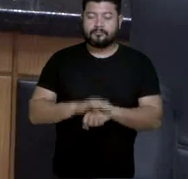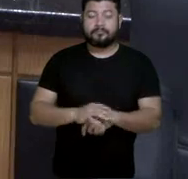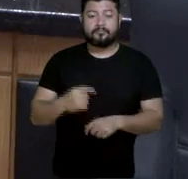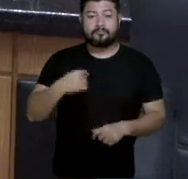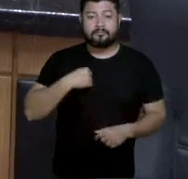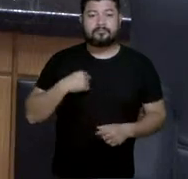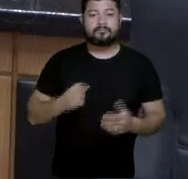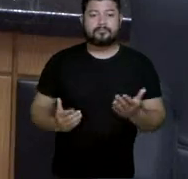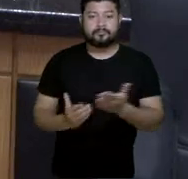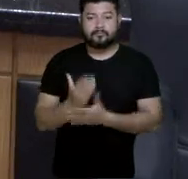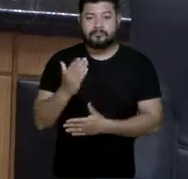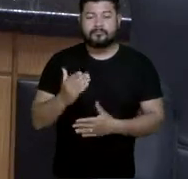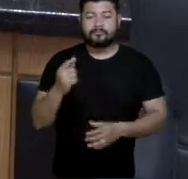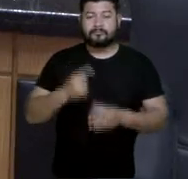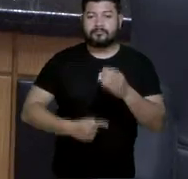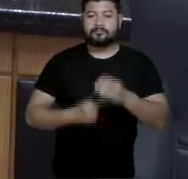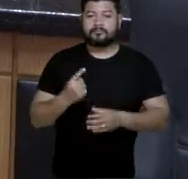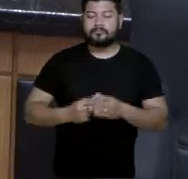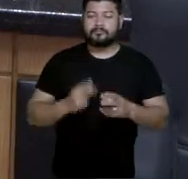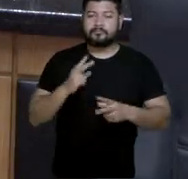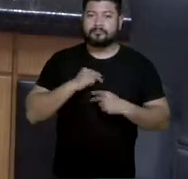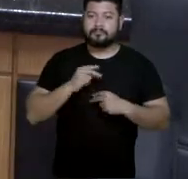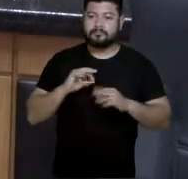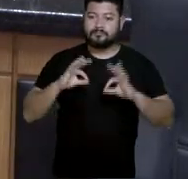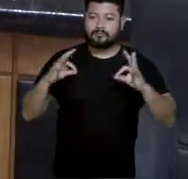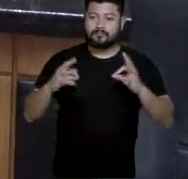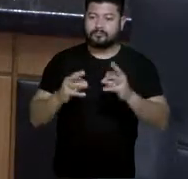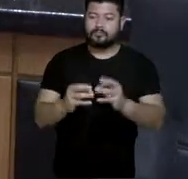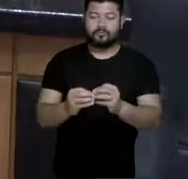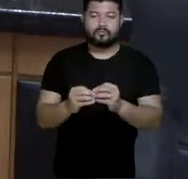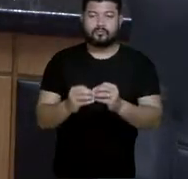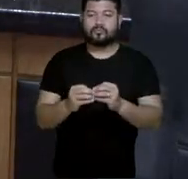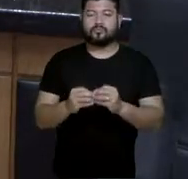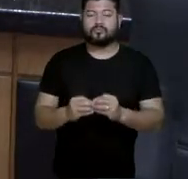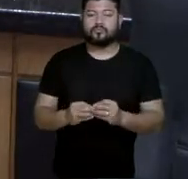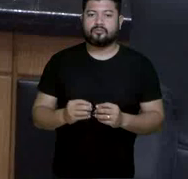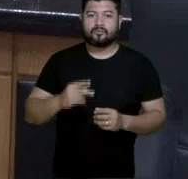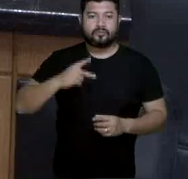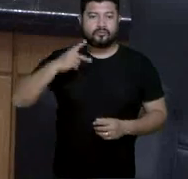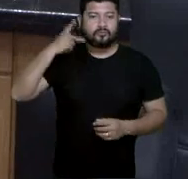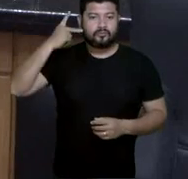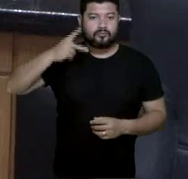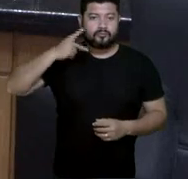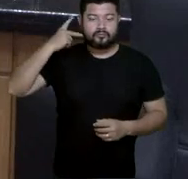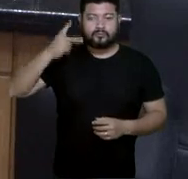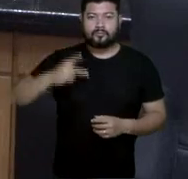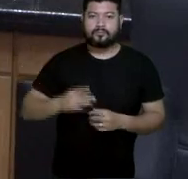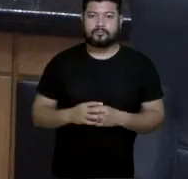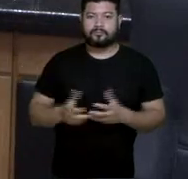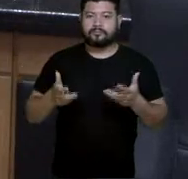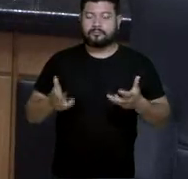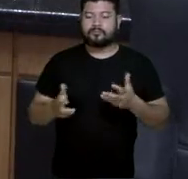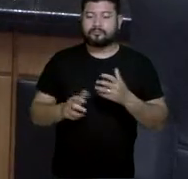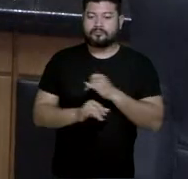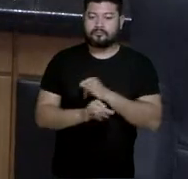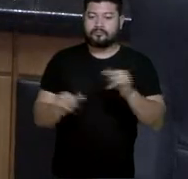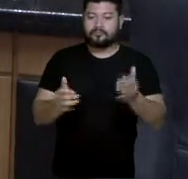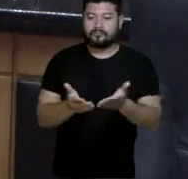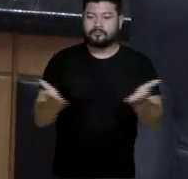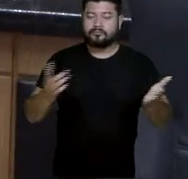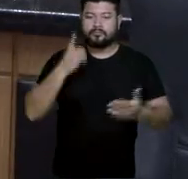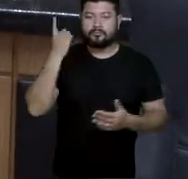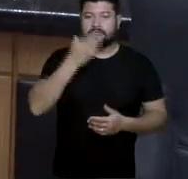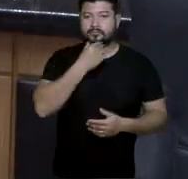na Comissão de Mérito por todos os parlamentares. E eu gostaria de dizer aos deputados e deputadas